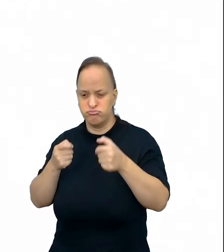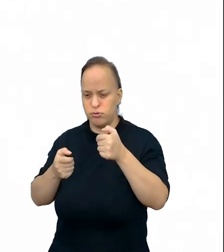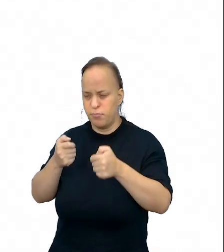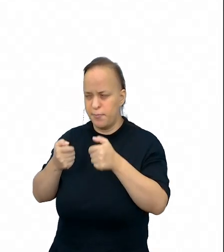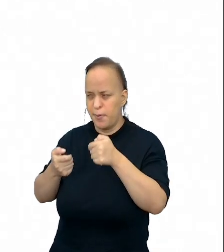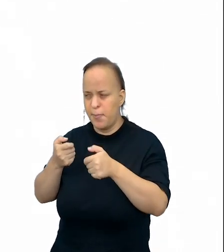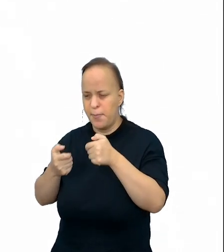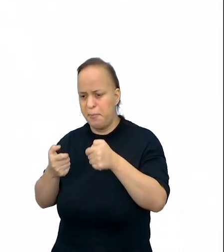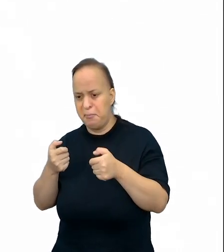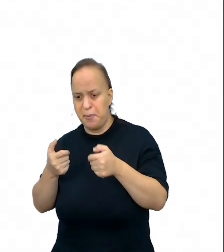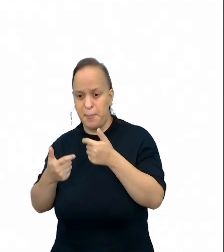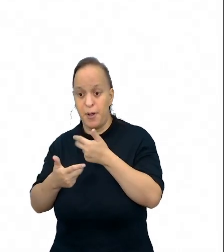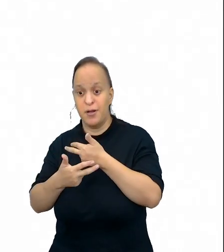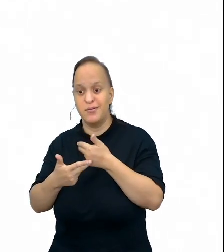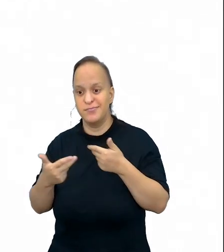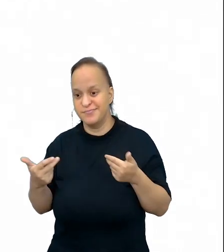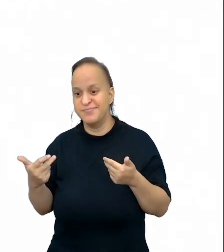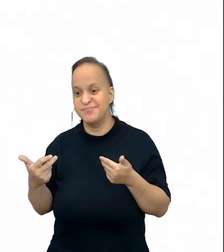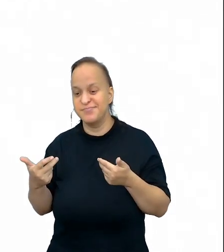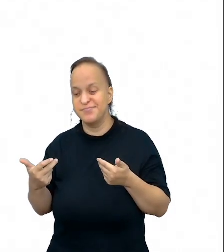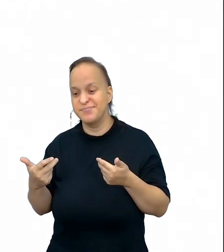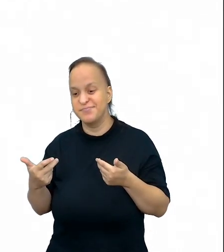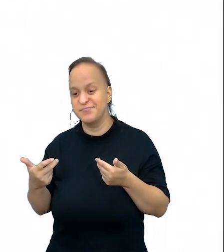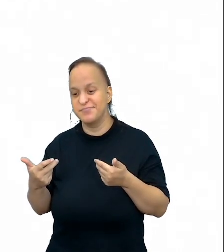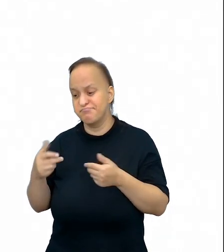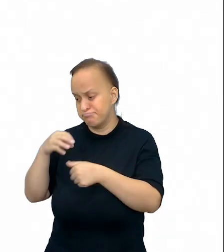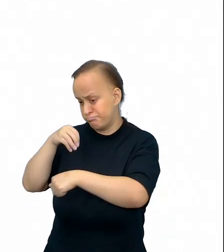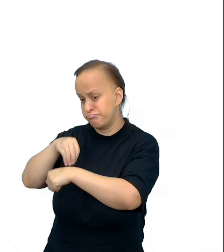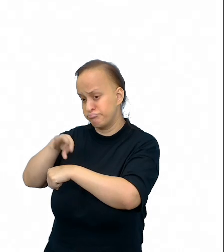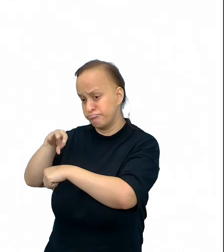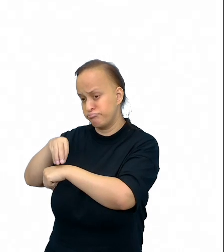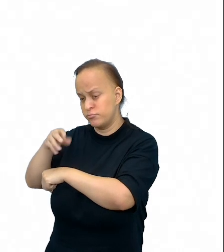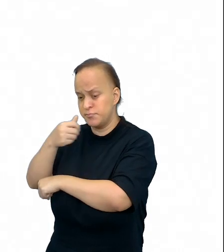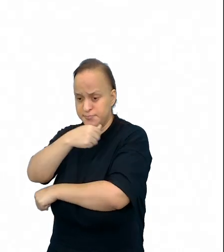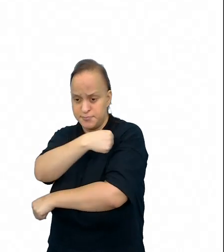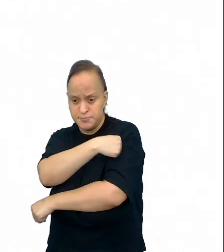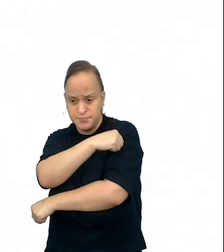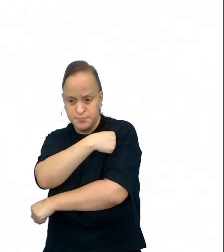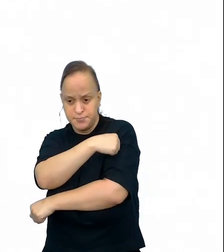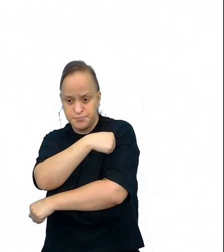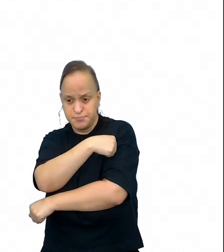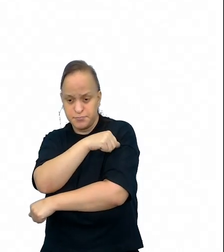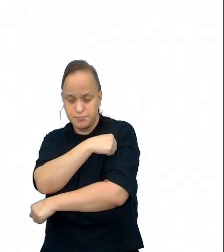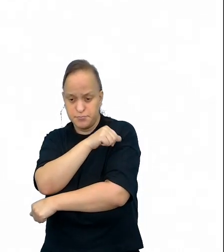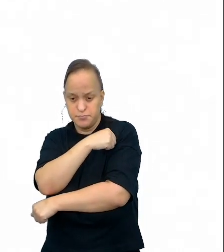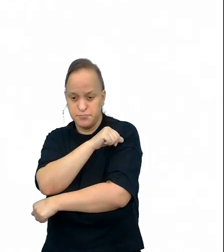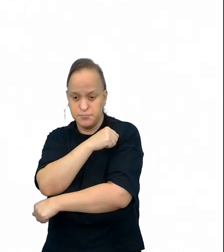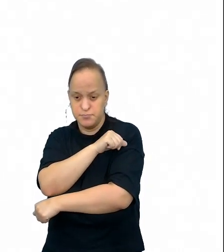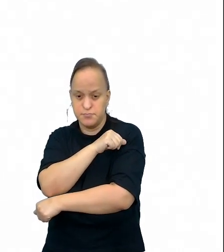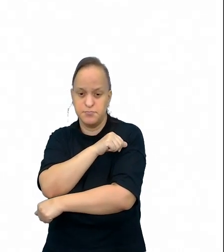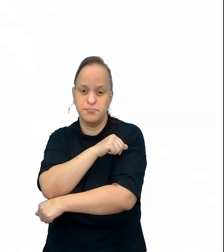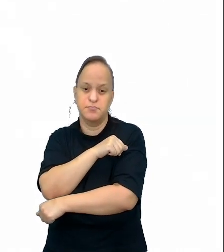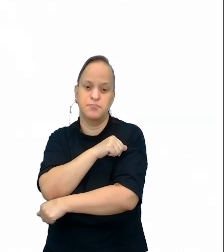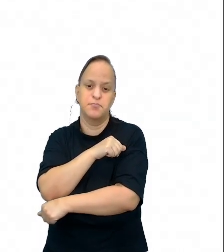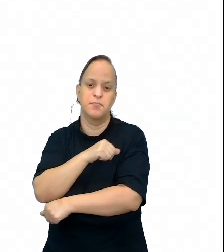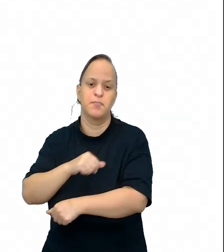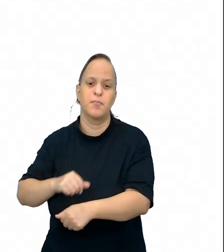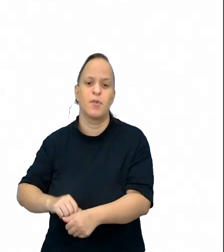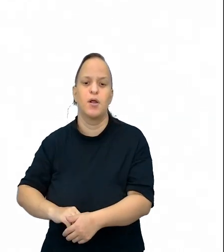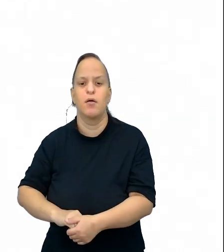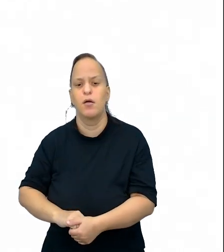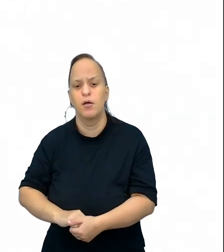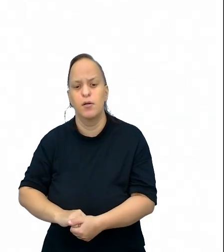e levando para os estudantes nessa construção também de várias mídias, vivenciando de forma significativa